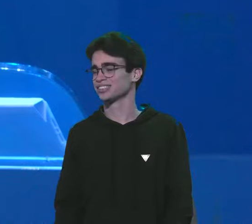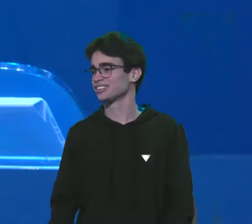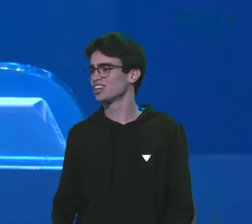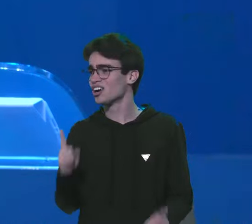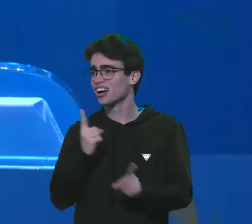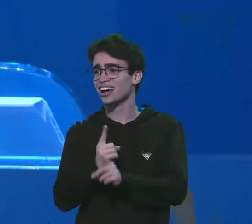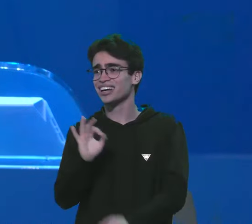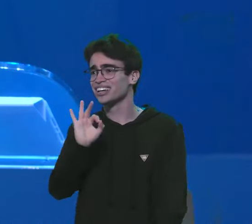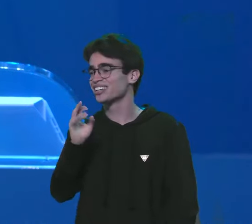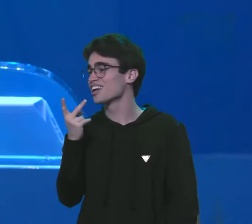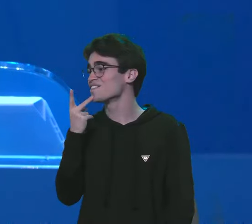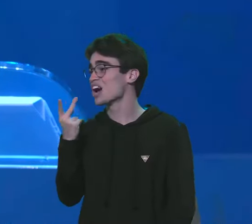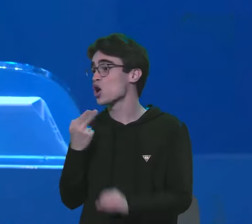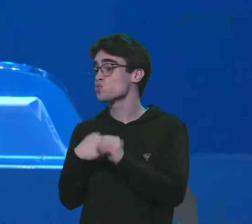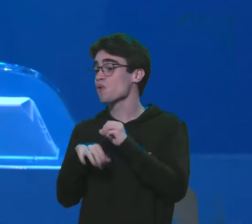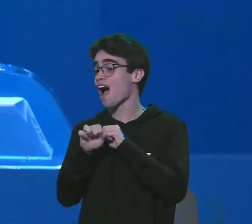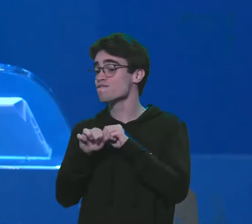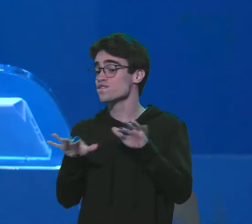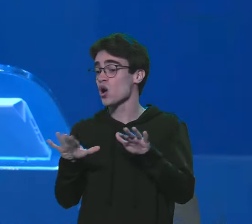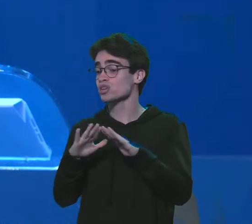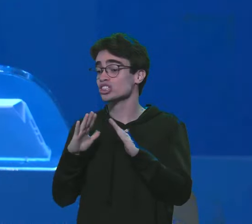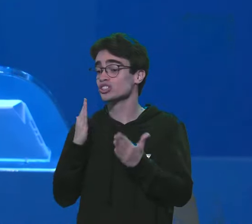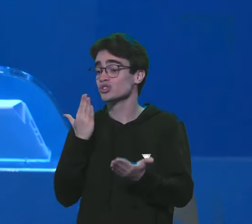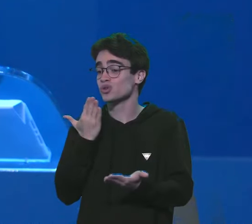Quem não achou, fala One Flow School.